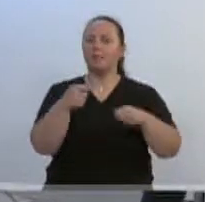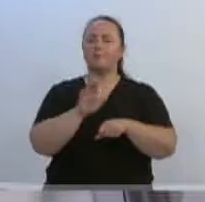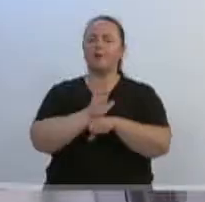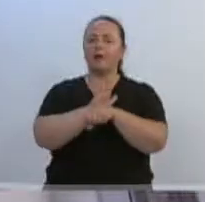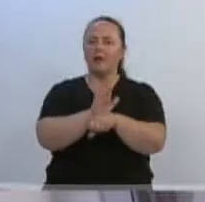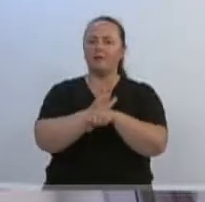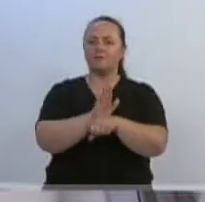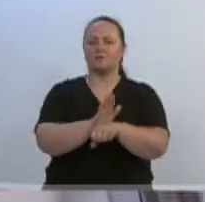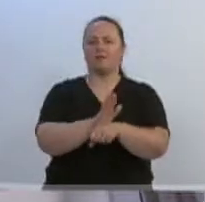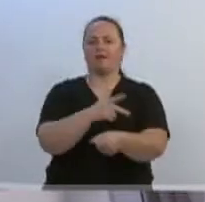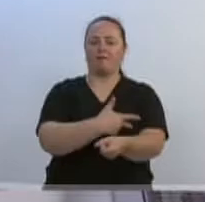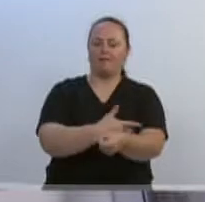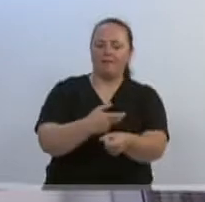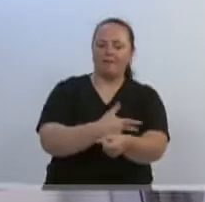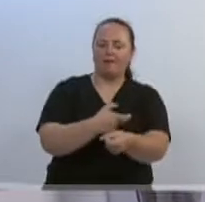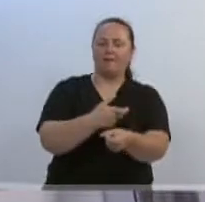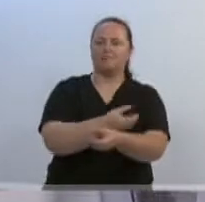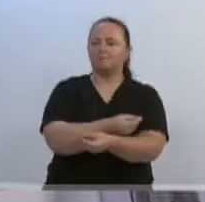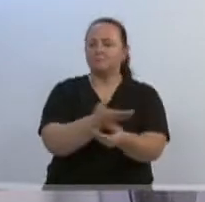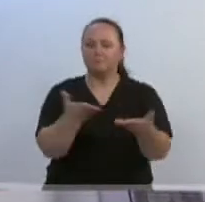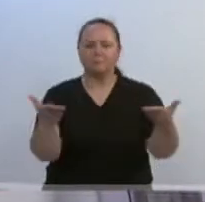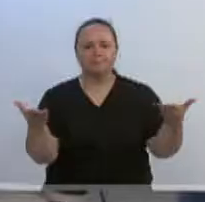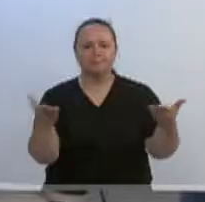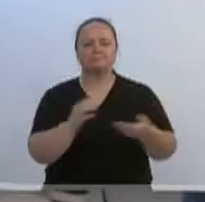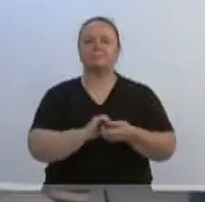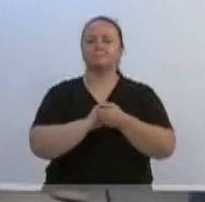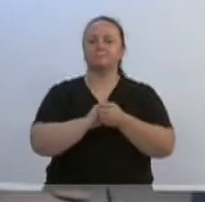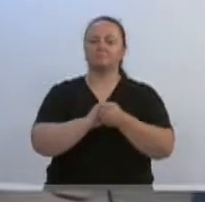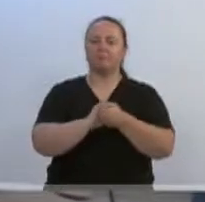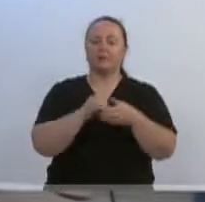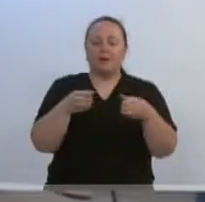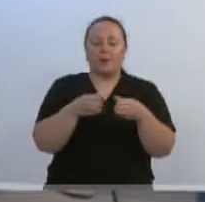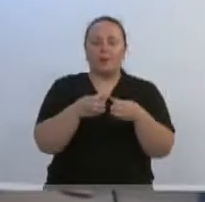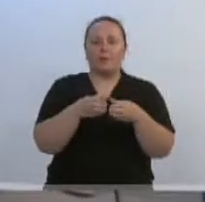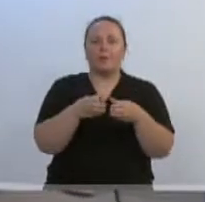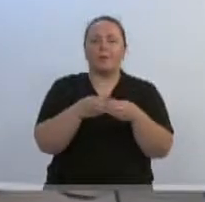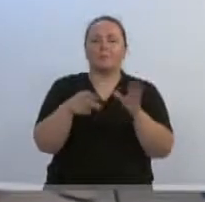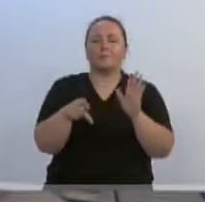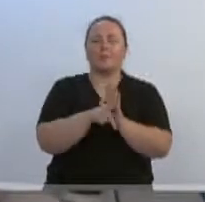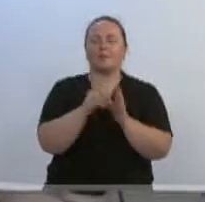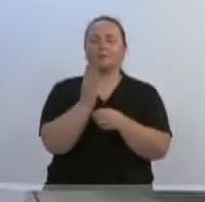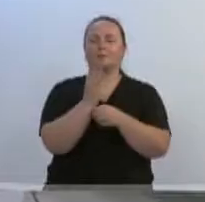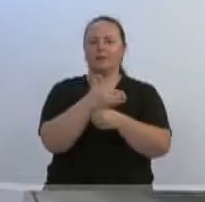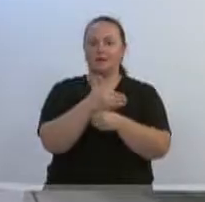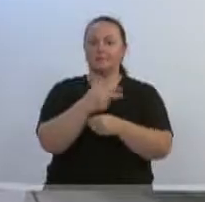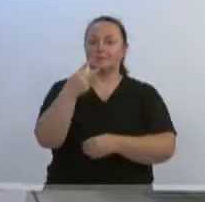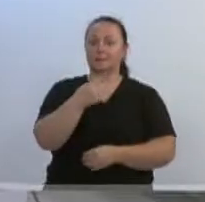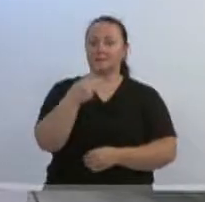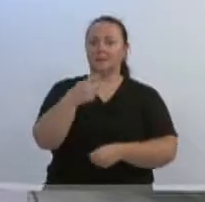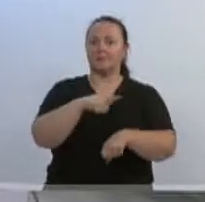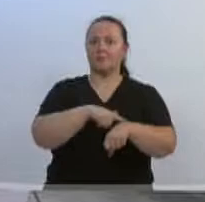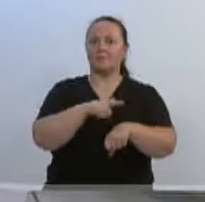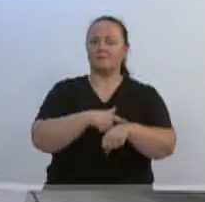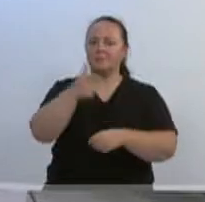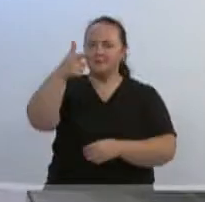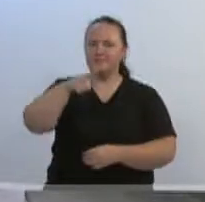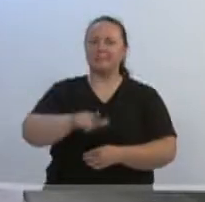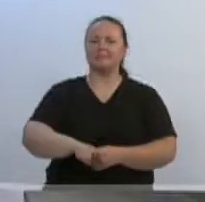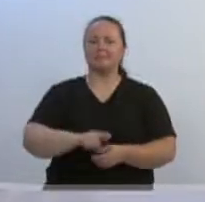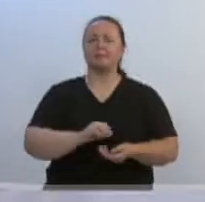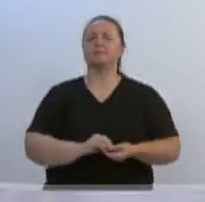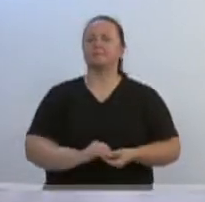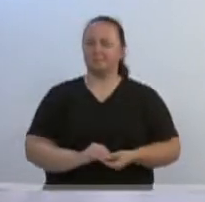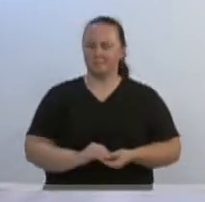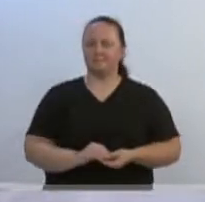essa campanha de doação de sangue para pensar aí a coopertáxi pela sua campanha pela segunda edição e doação de sangue nesta